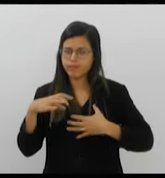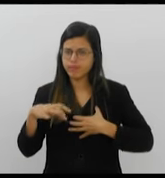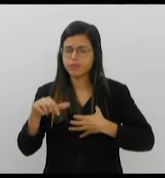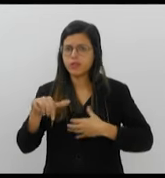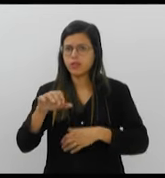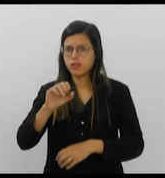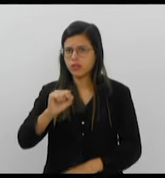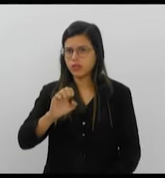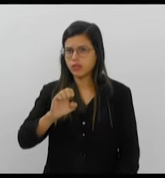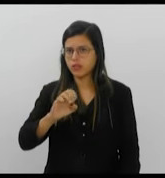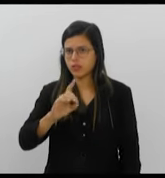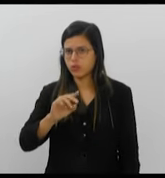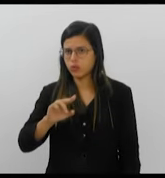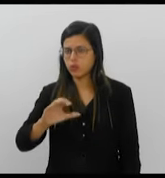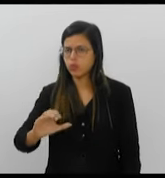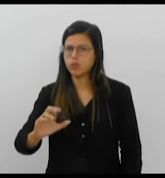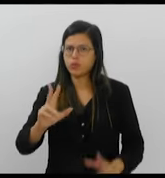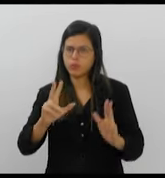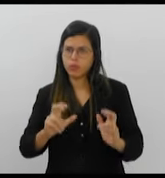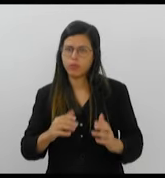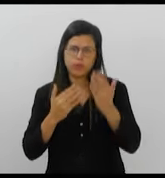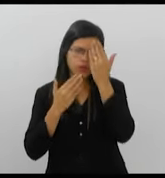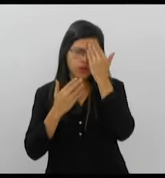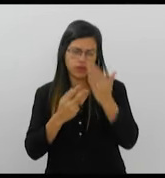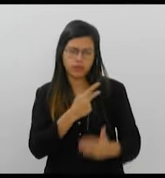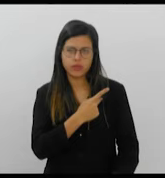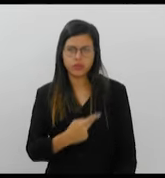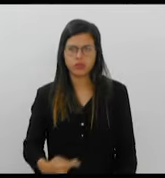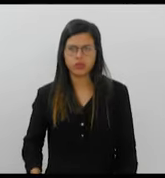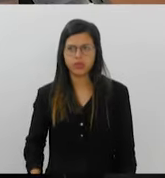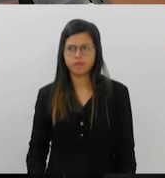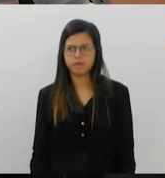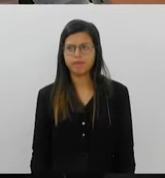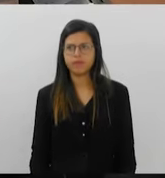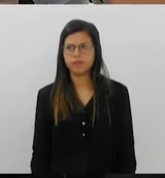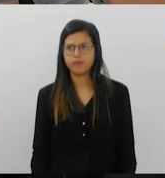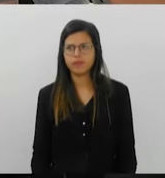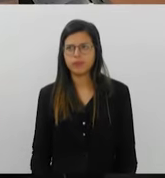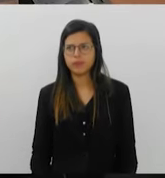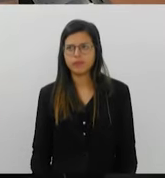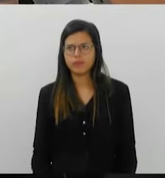relação a essa matéria. Obrigada, presidente.